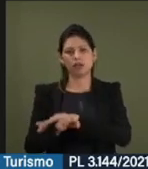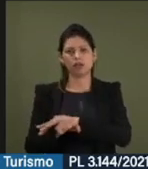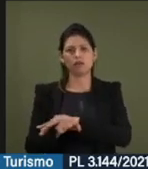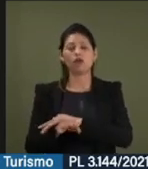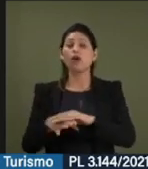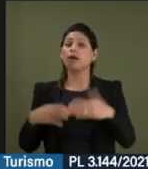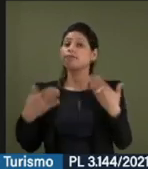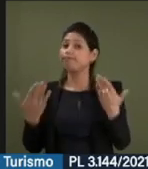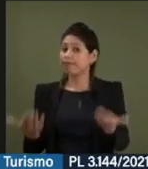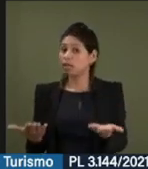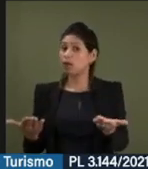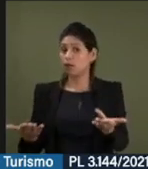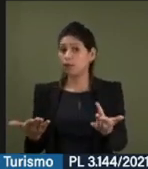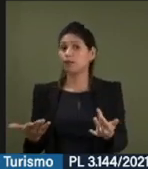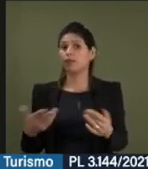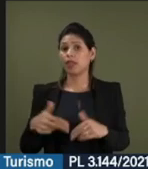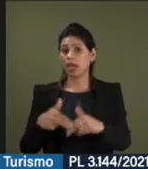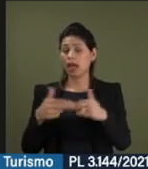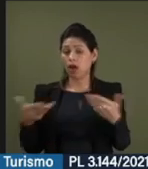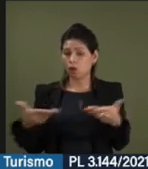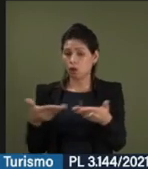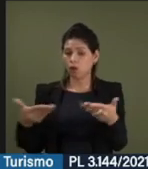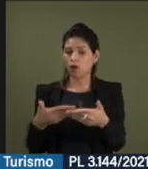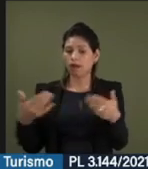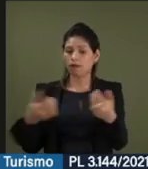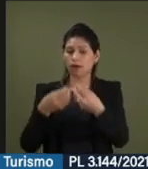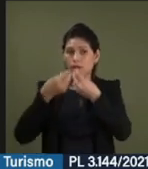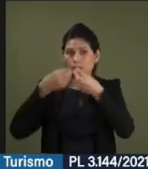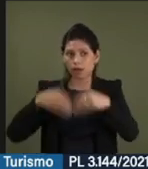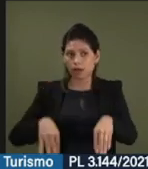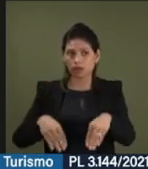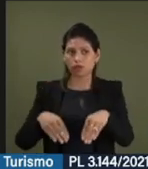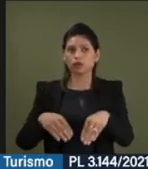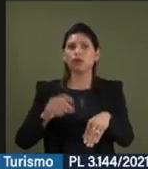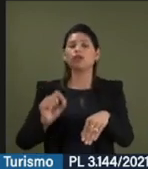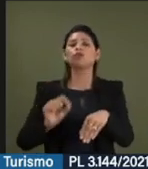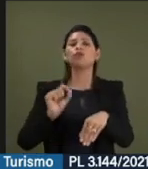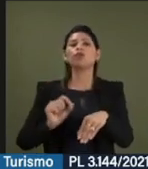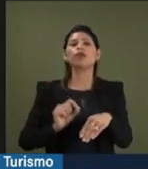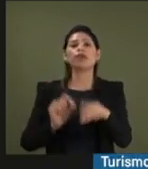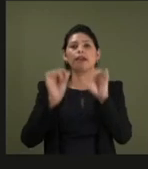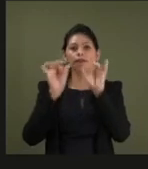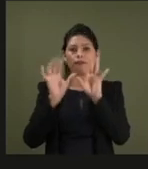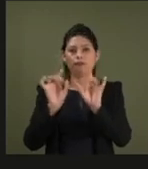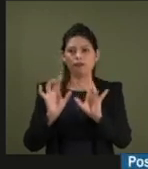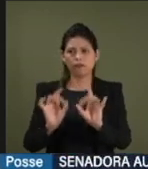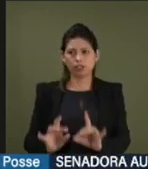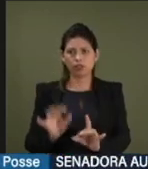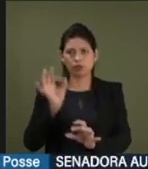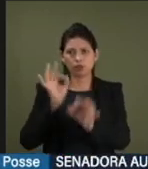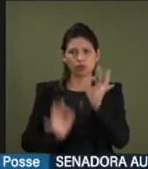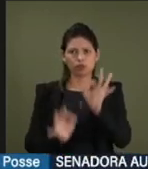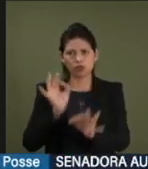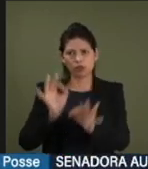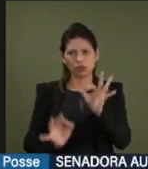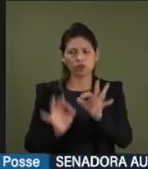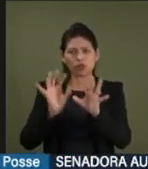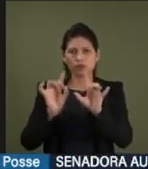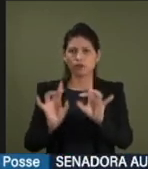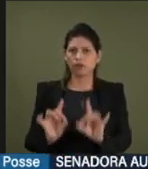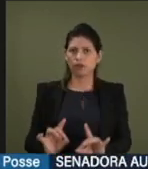mais com essa nova decisão de ampliação de foro, que já tem 5 votos favoráveis no